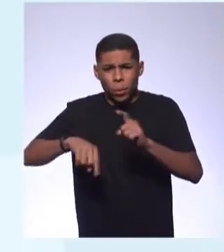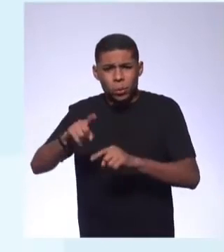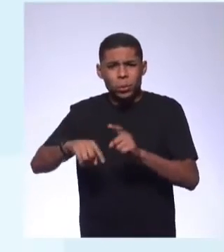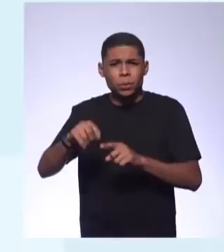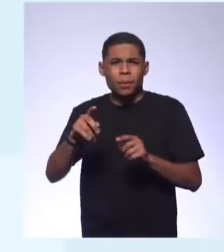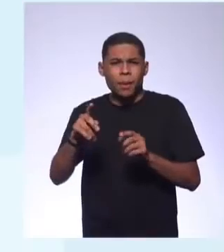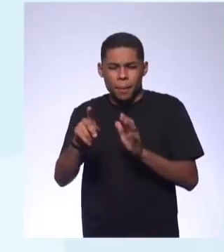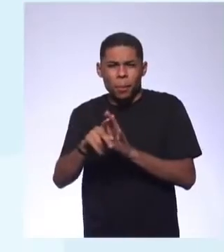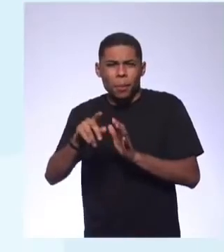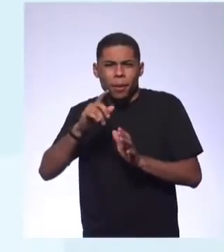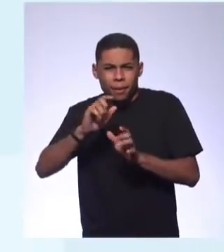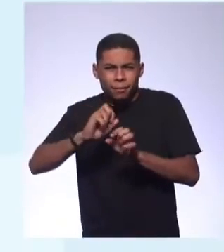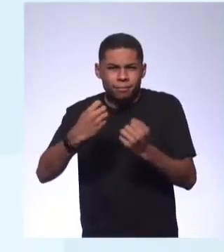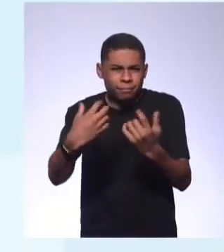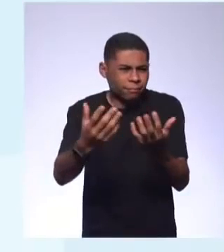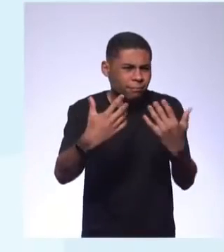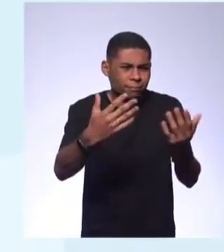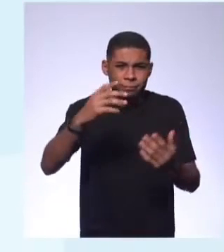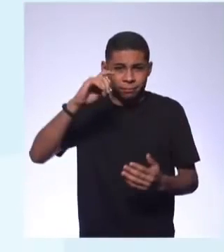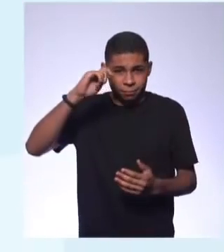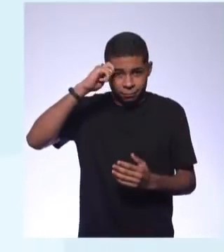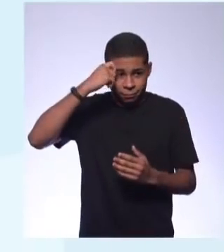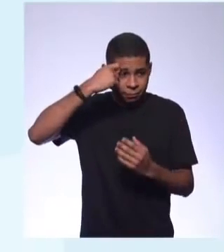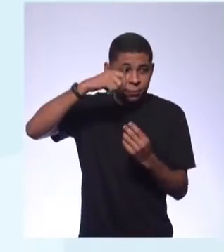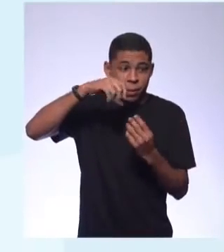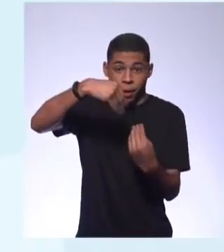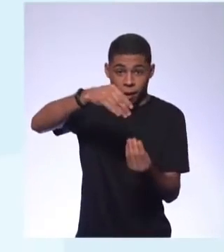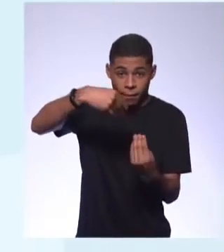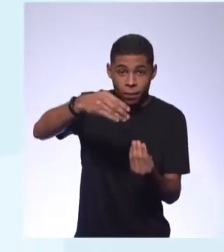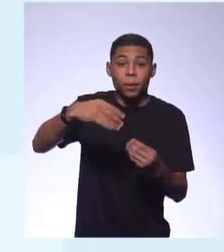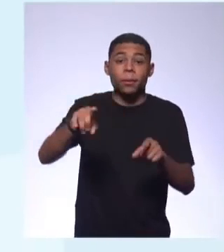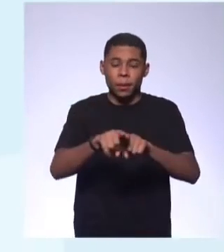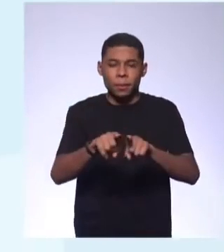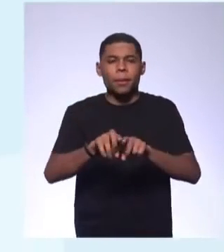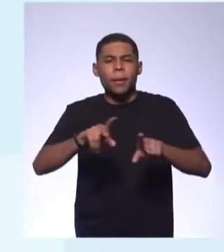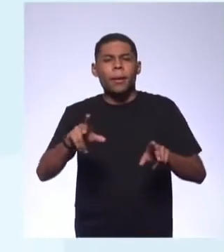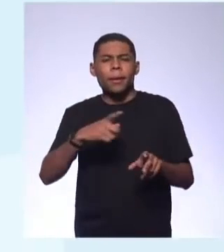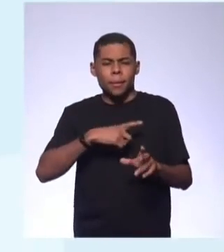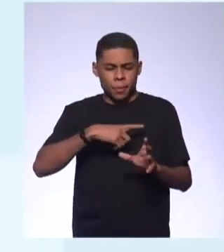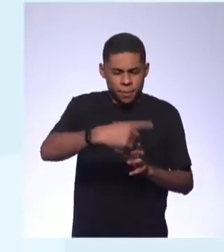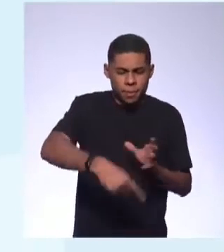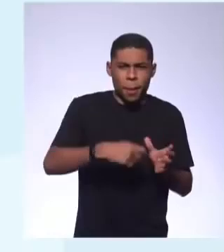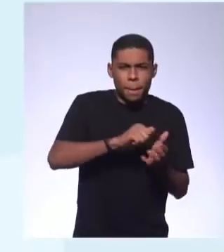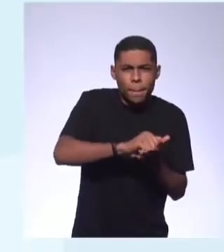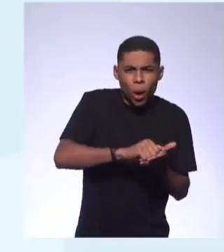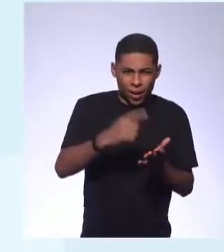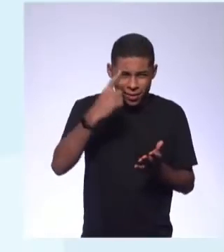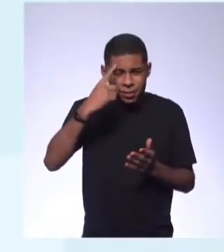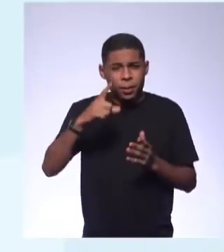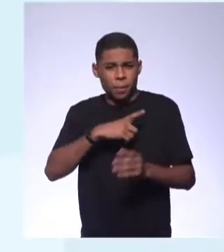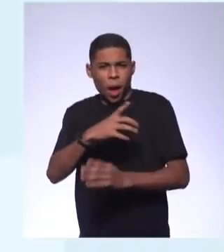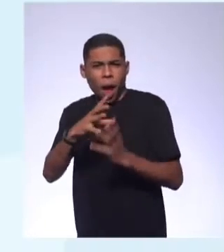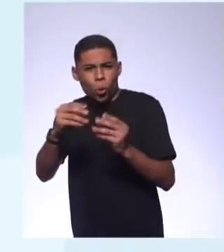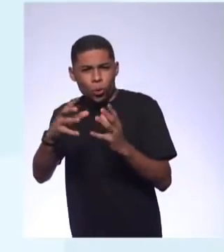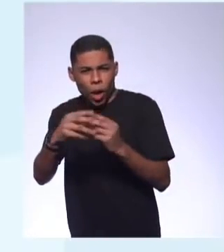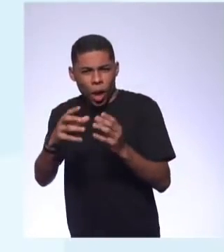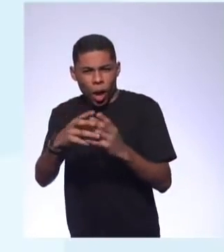a borracha e o algodão. Os minérios, tanto quanto a borracha e o algodão,